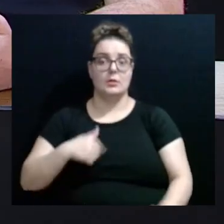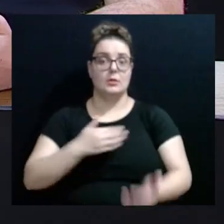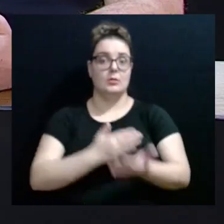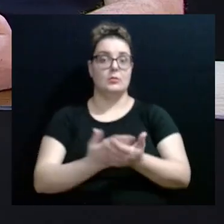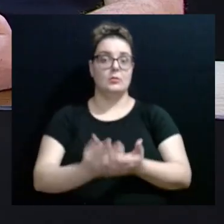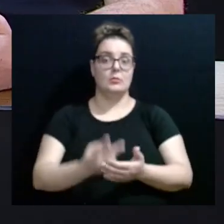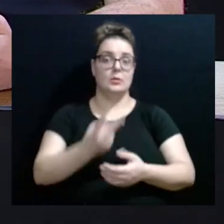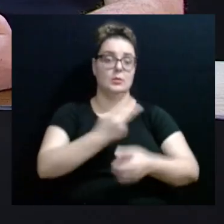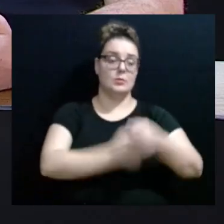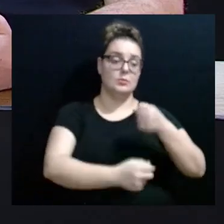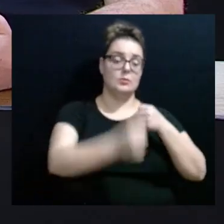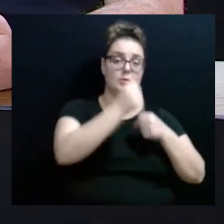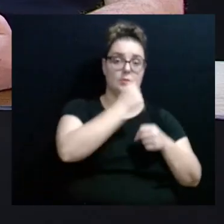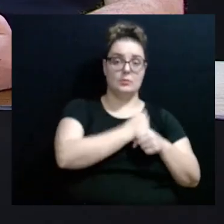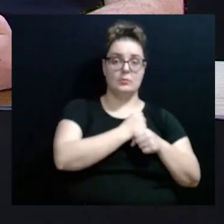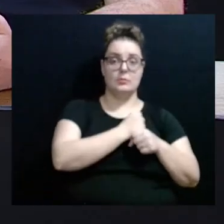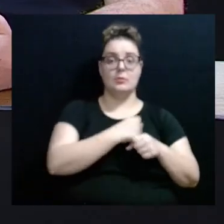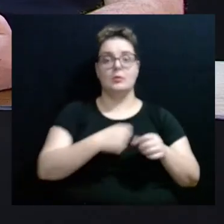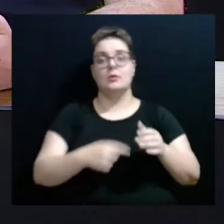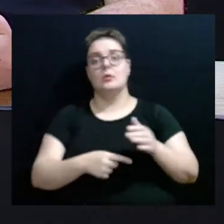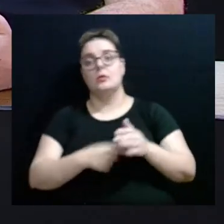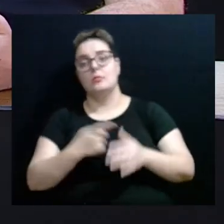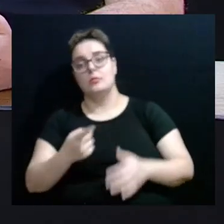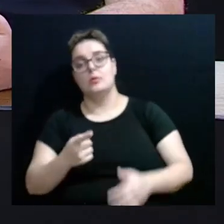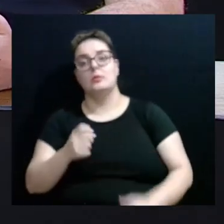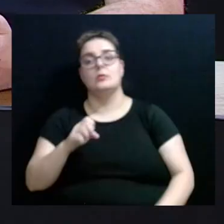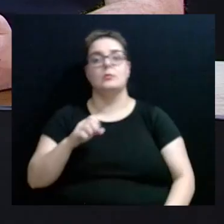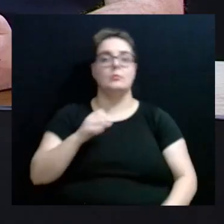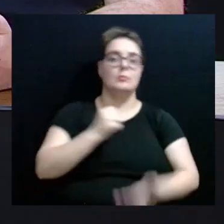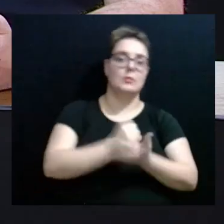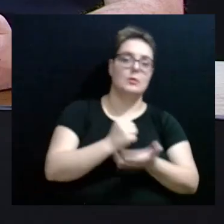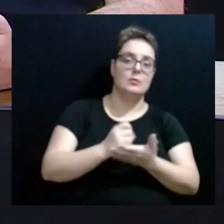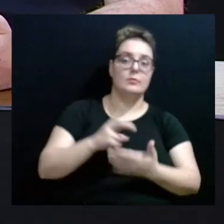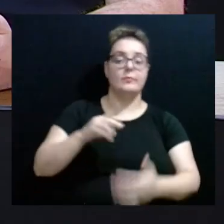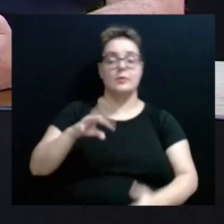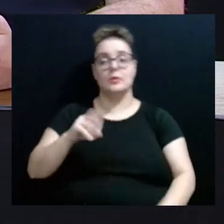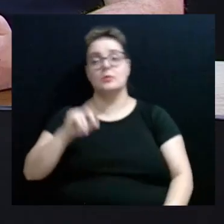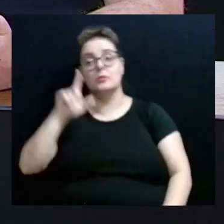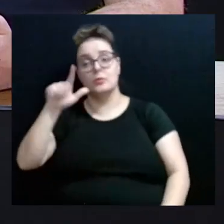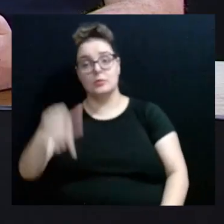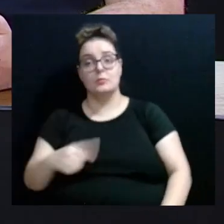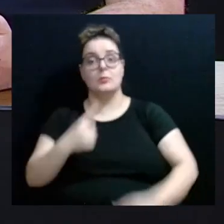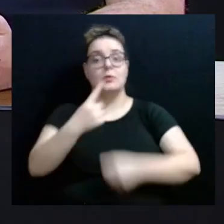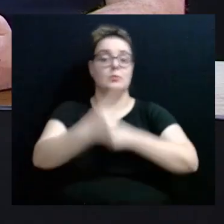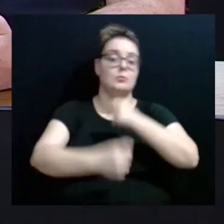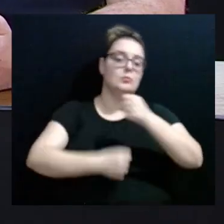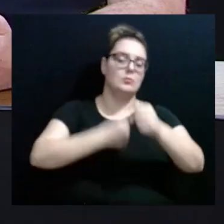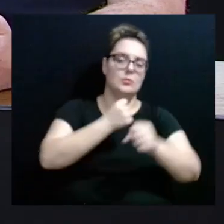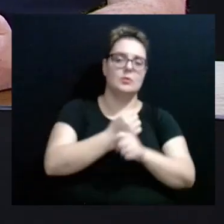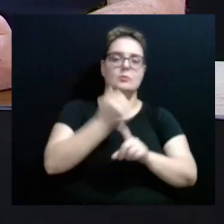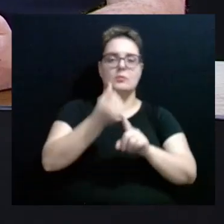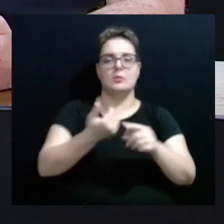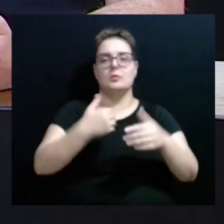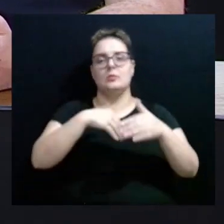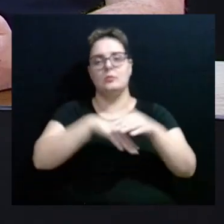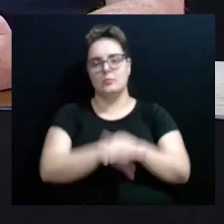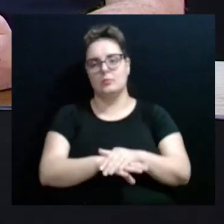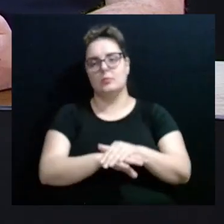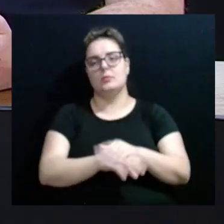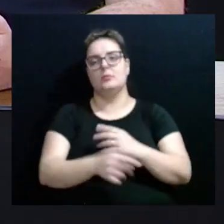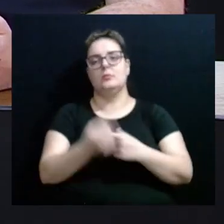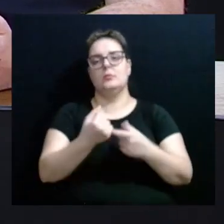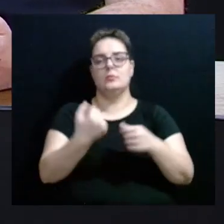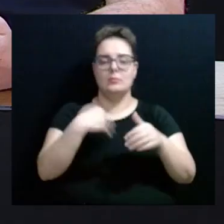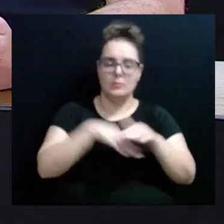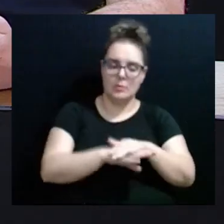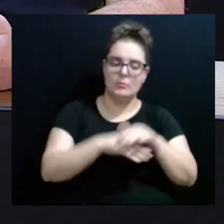viagem, eu comecei já 2 anos antes. Primeiro com a questão do passaporte, questão de visto, e depois 1 ano e meio